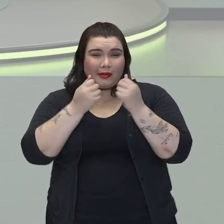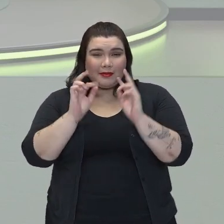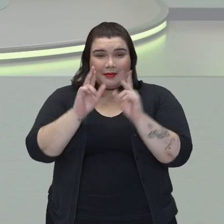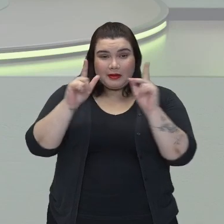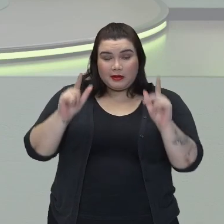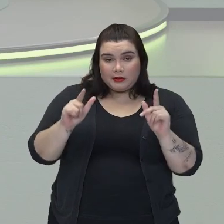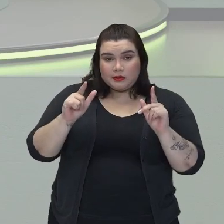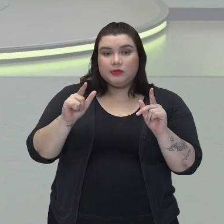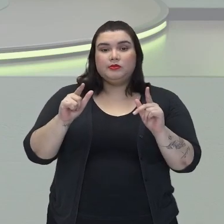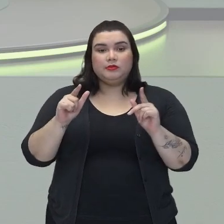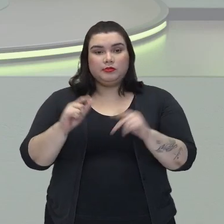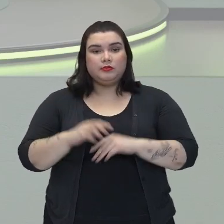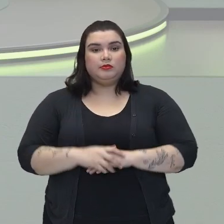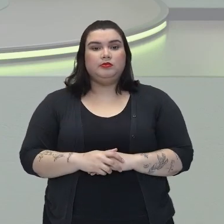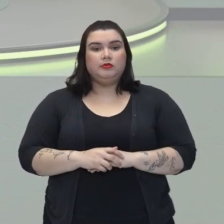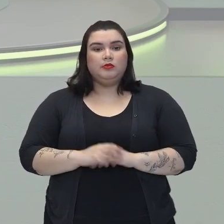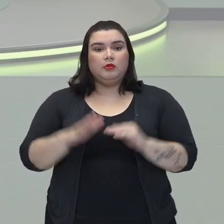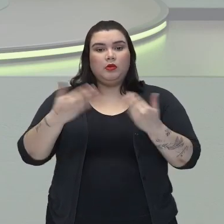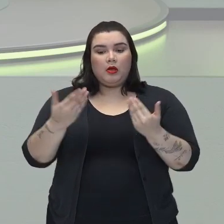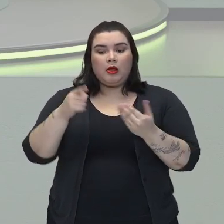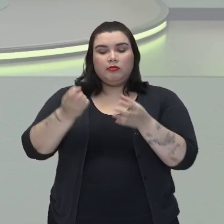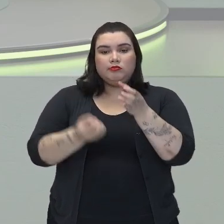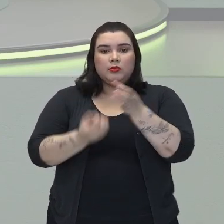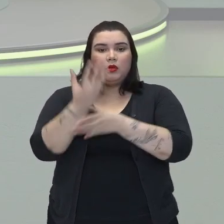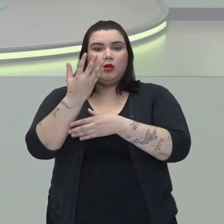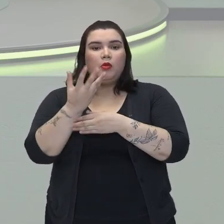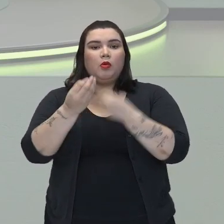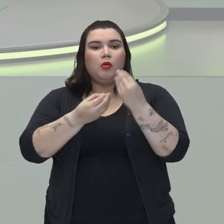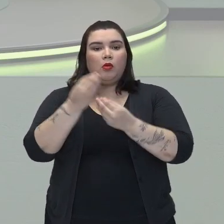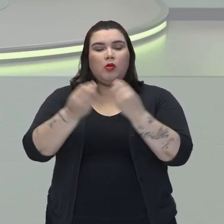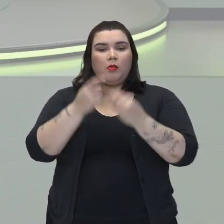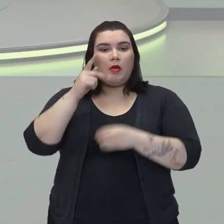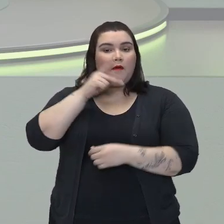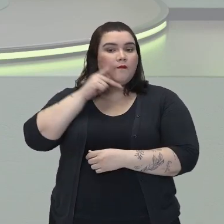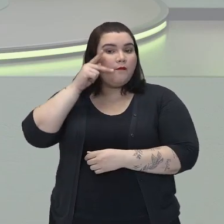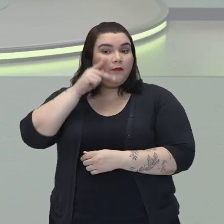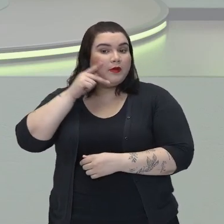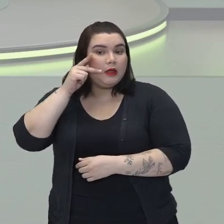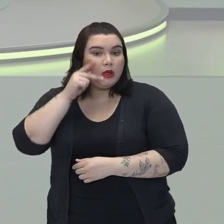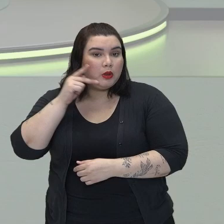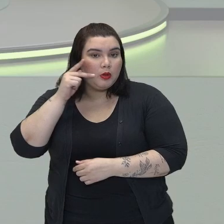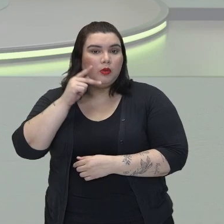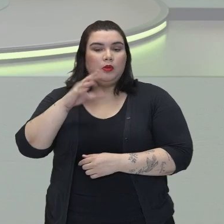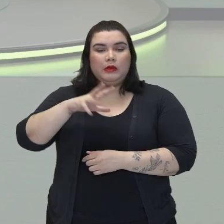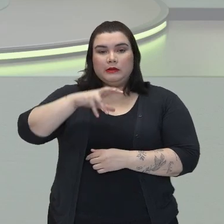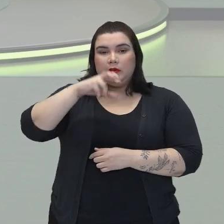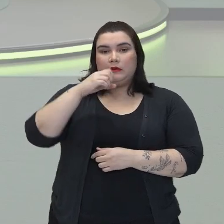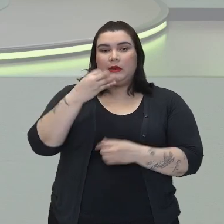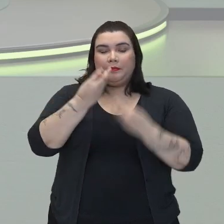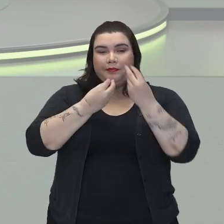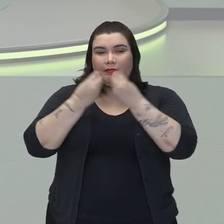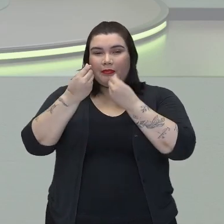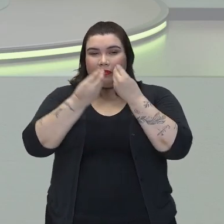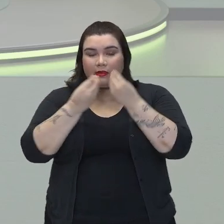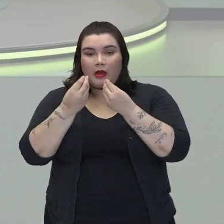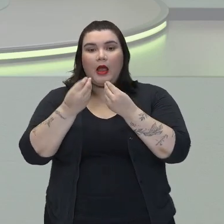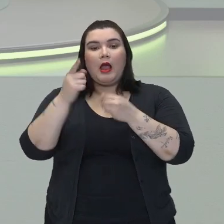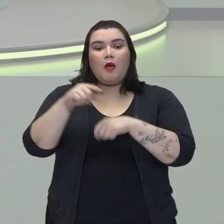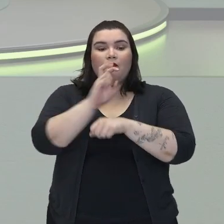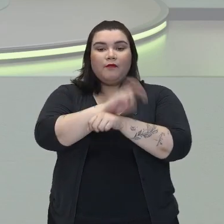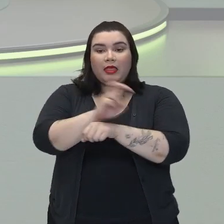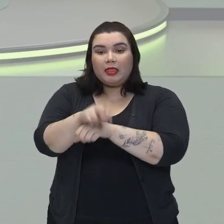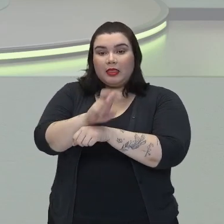pela primeira vez a partir do vinho azedo, e esse vinho azedo conhecido popularmente como vinagre,